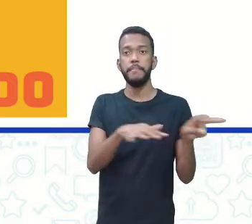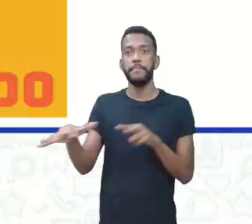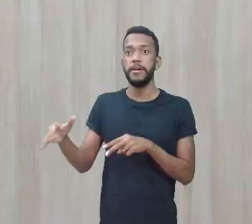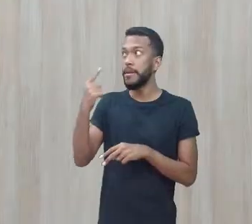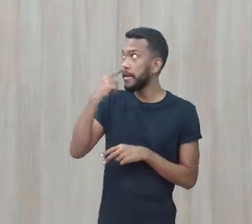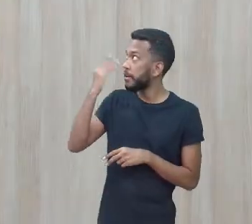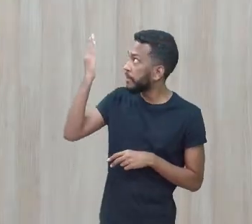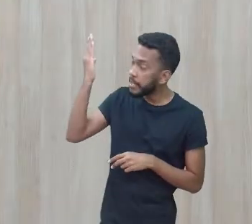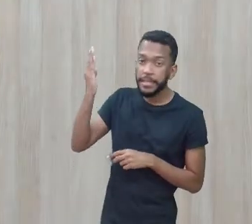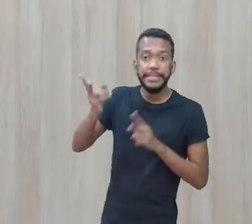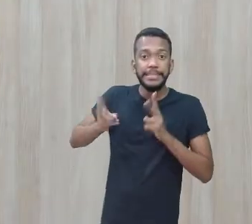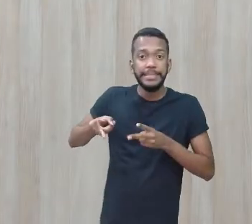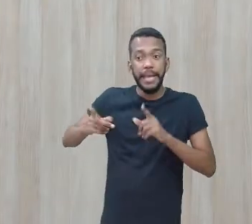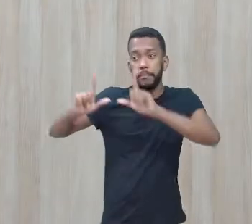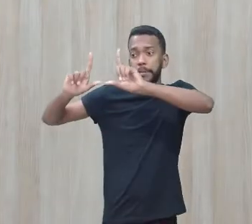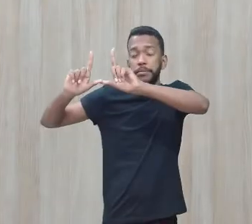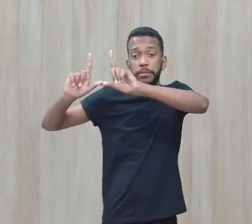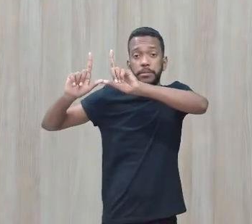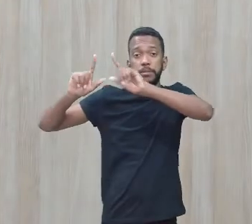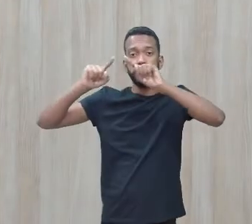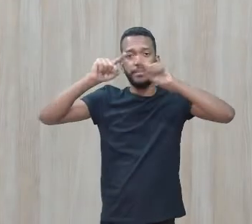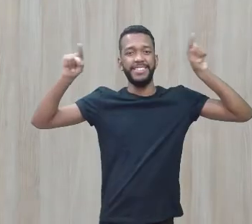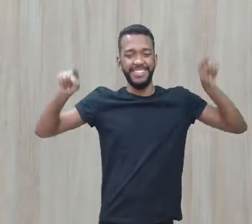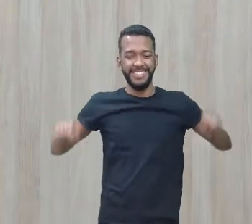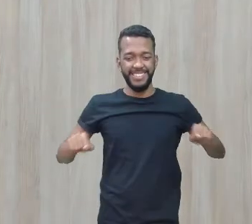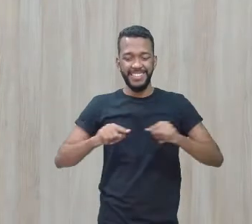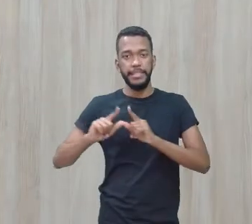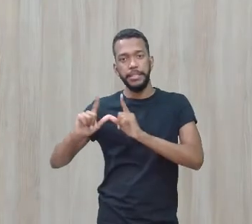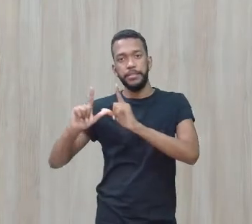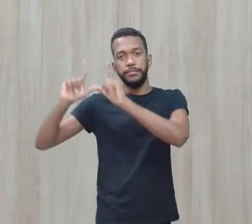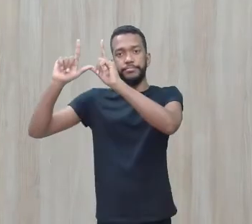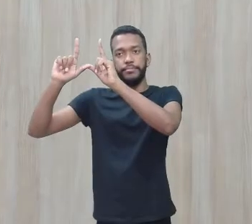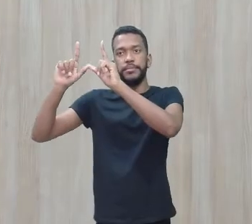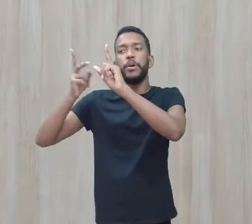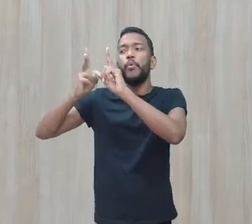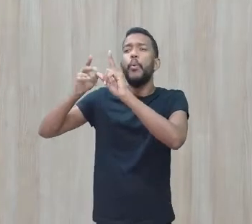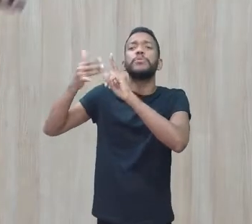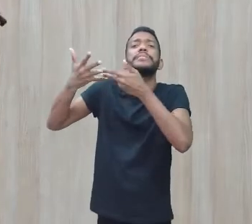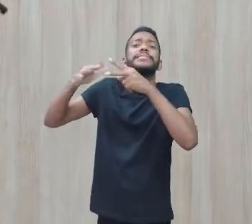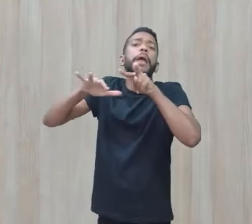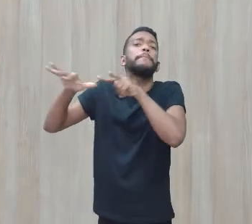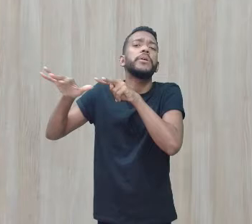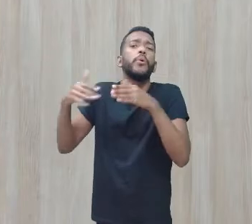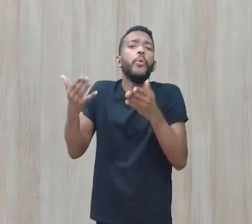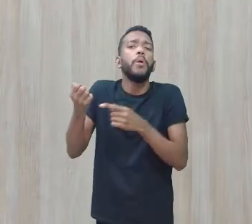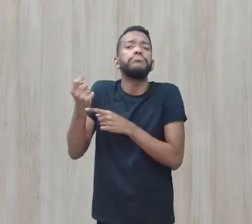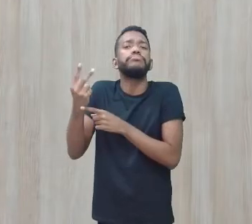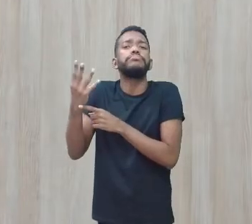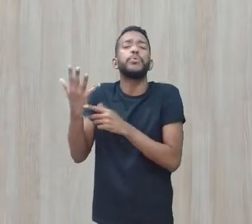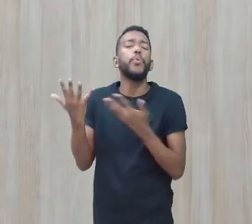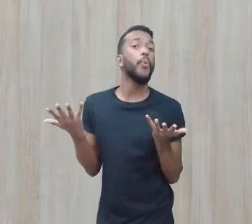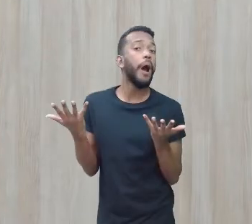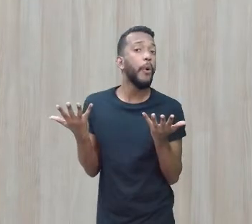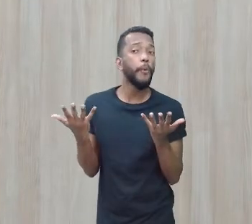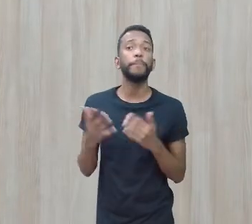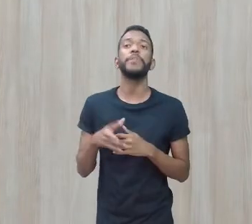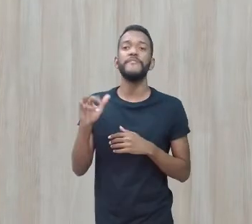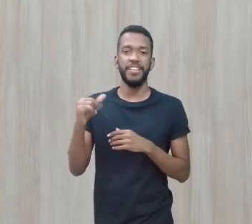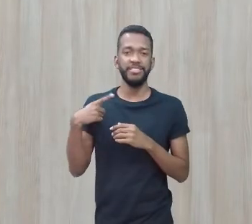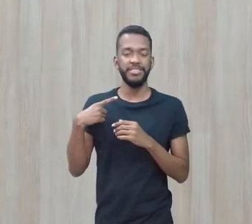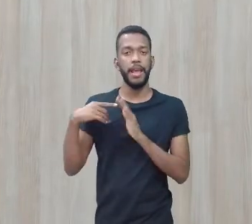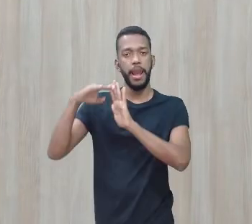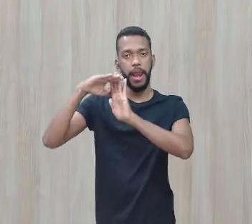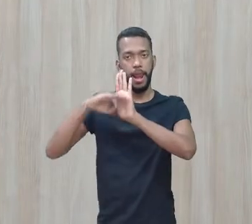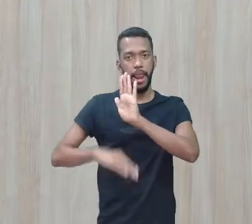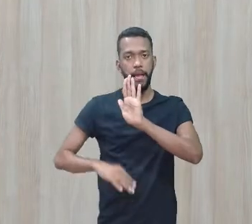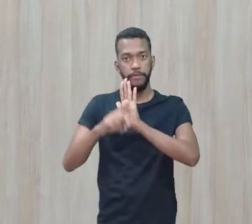aqui sinalizado em cima qual que é a semana referente àquelas aulas que a gente tá vendo, né? Então vai aparecer a lista